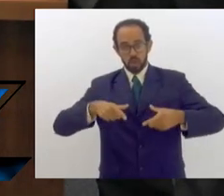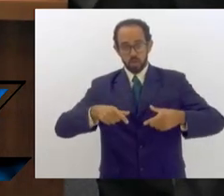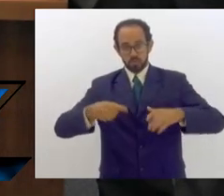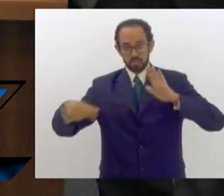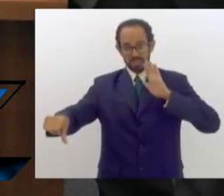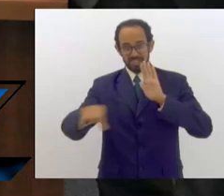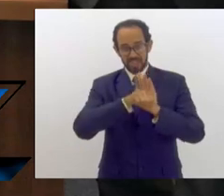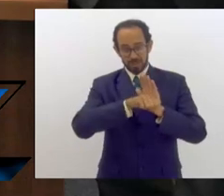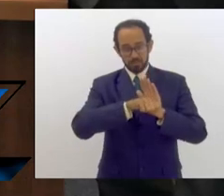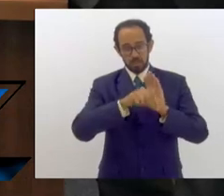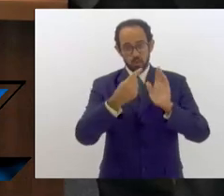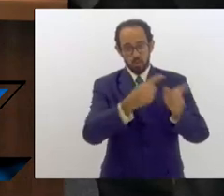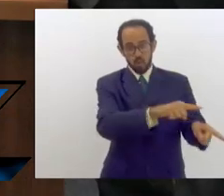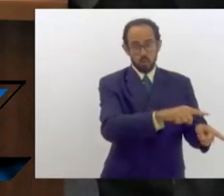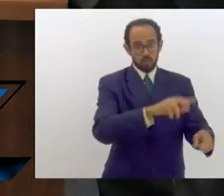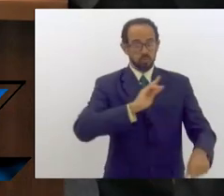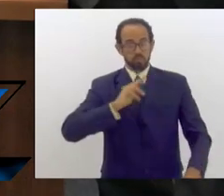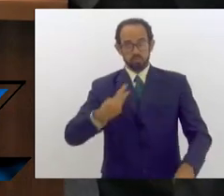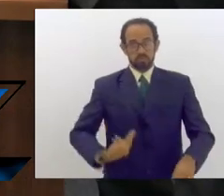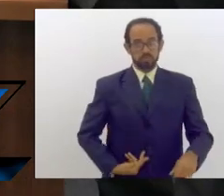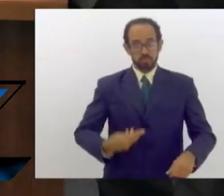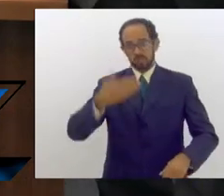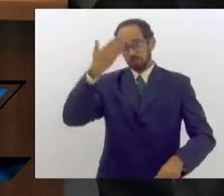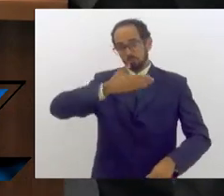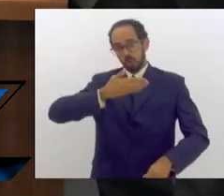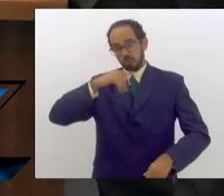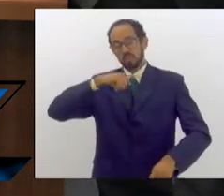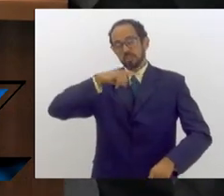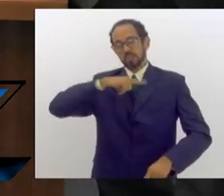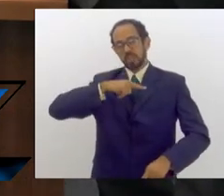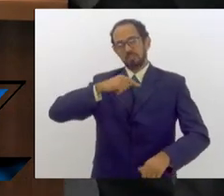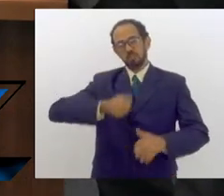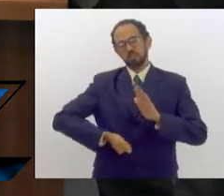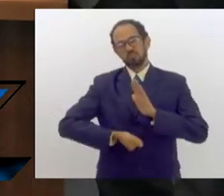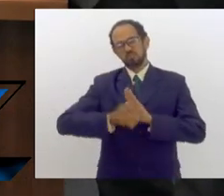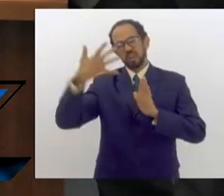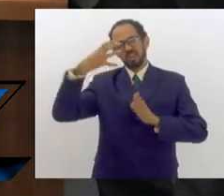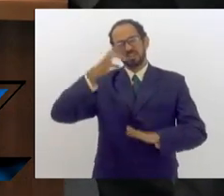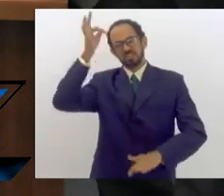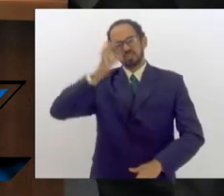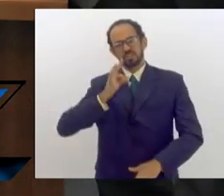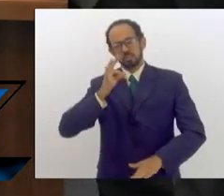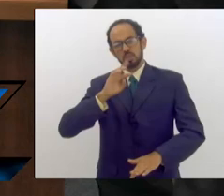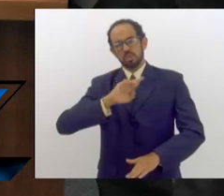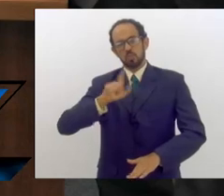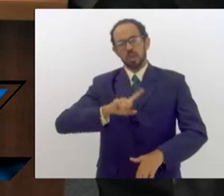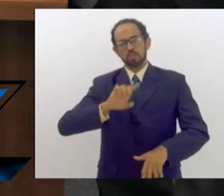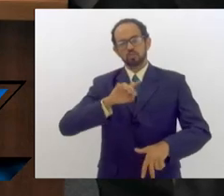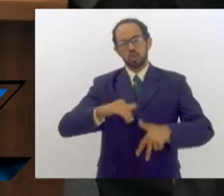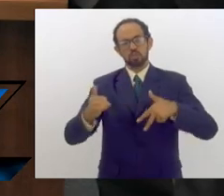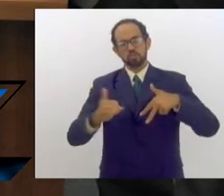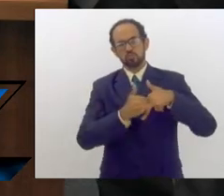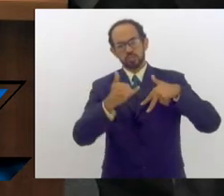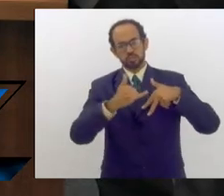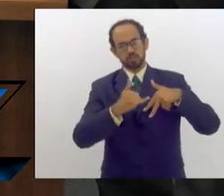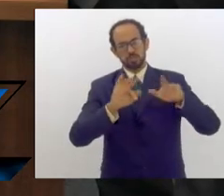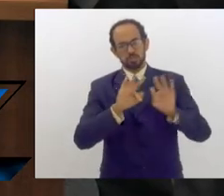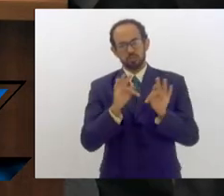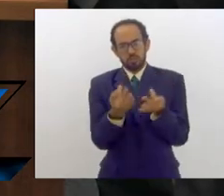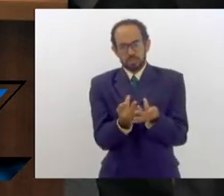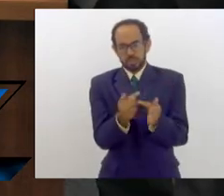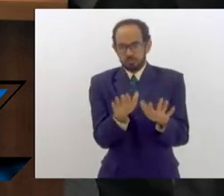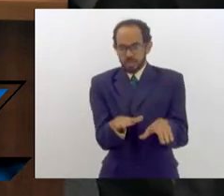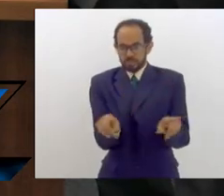é largamente comprovado por centenas de Testemunhas não apenas de vítimas e familiares Mas também